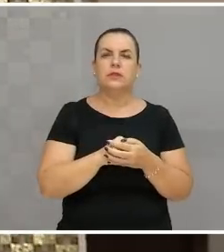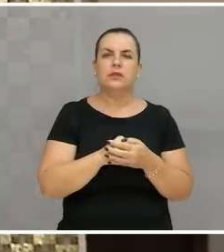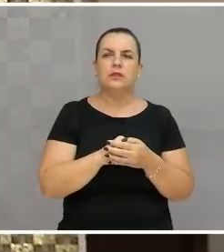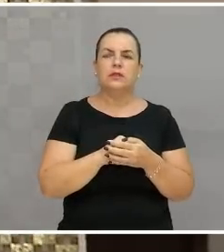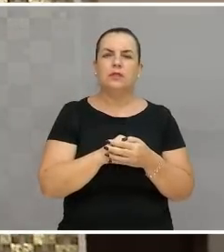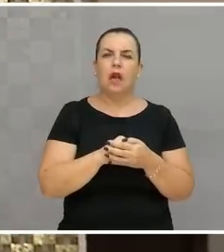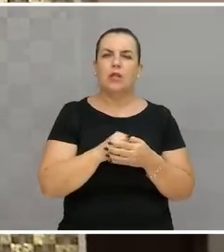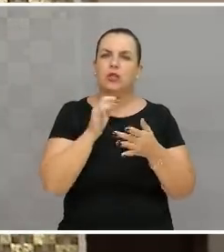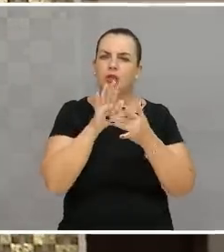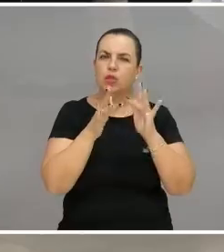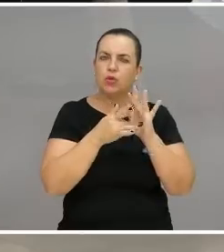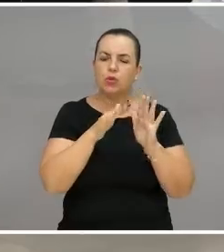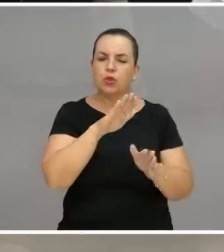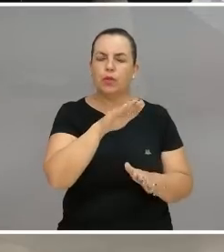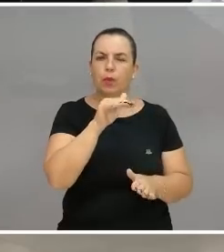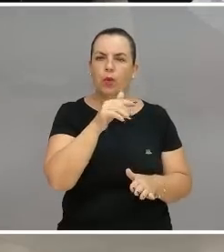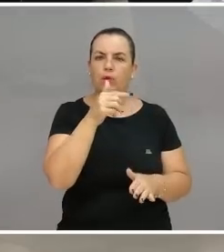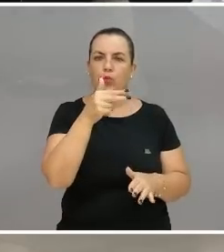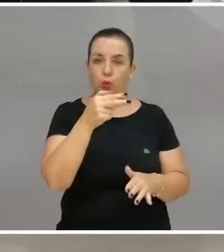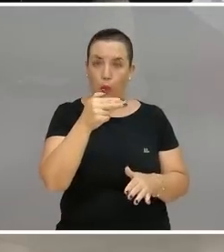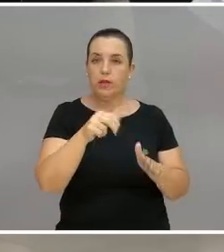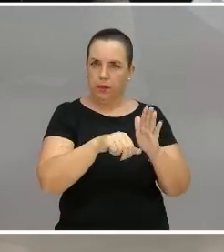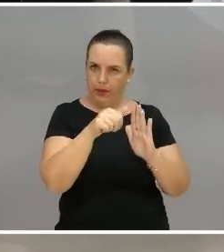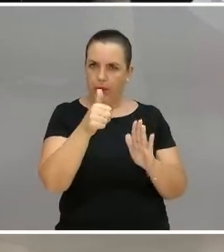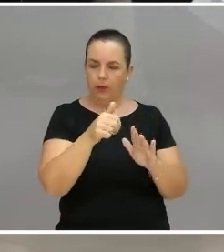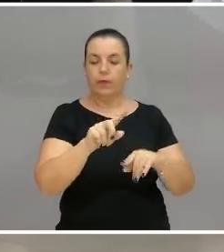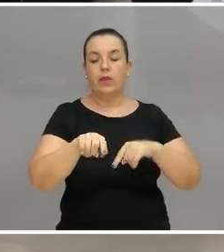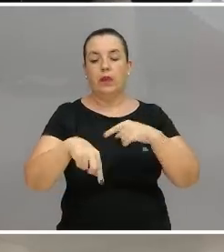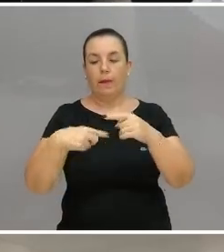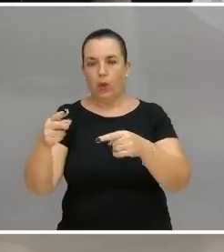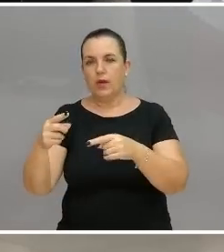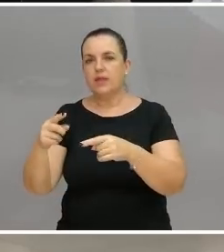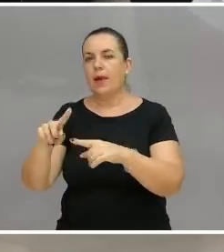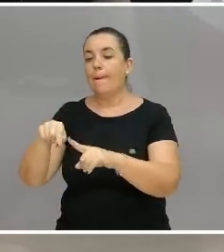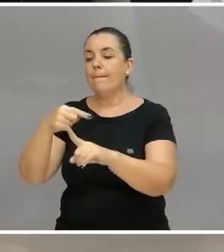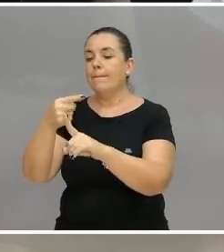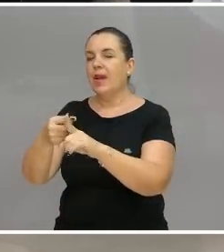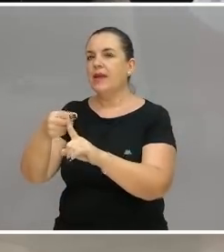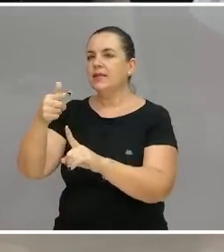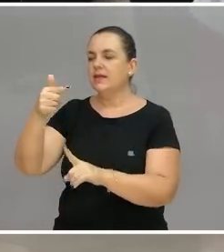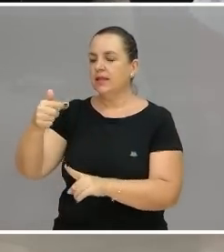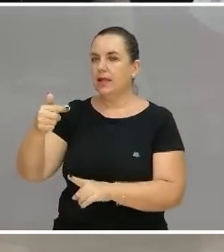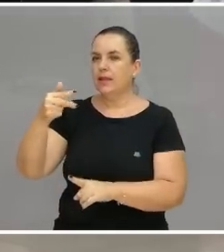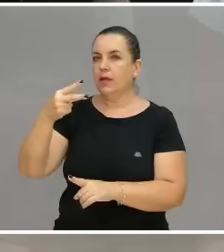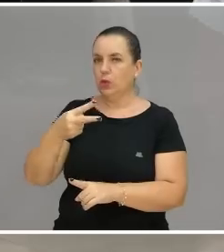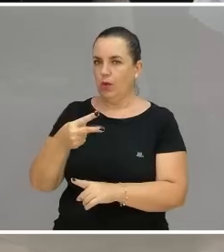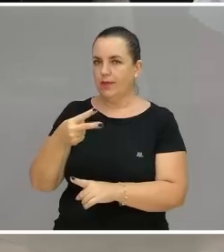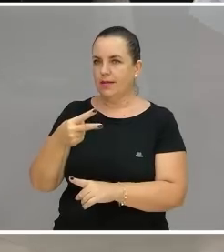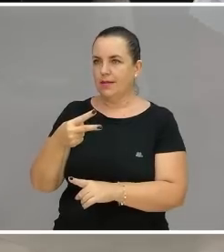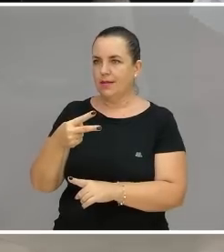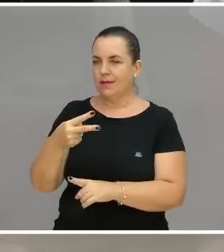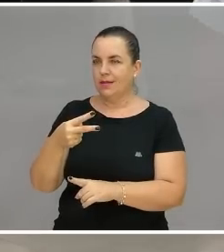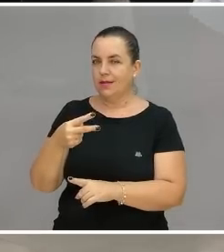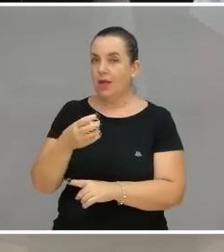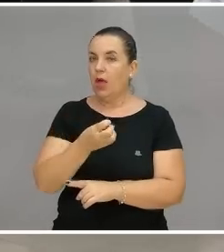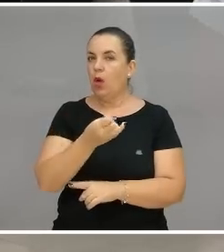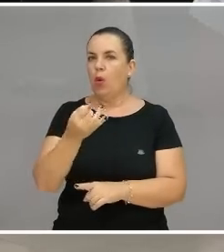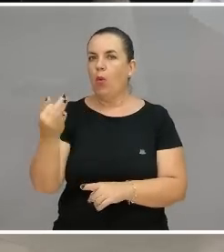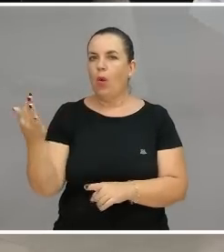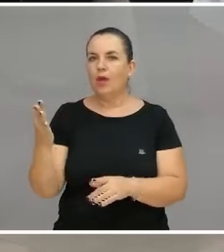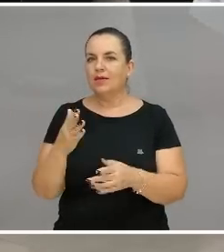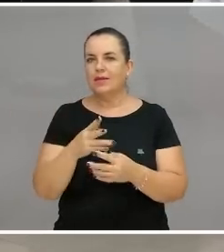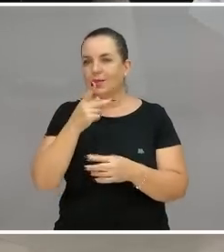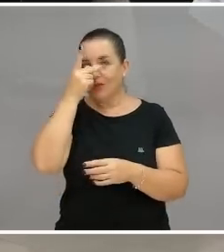os 72, eu diria, numa progressão aritmética, quanto eles